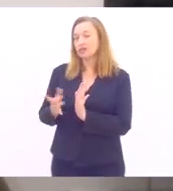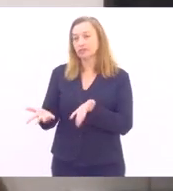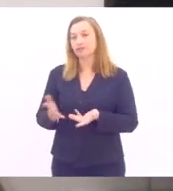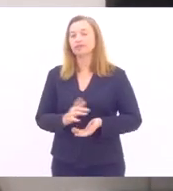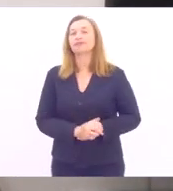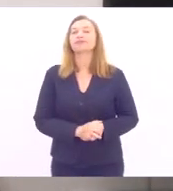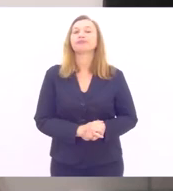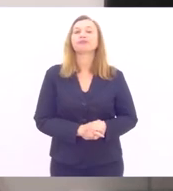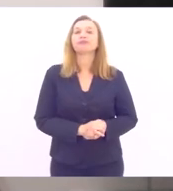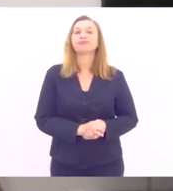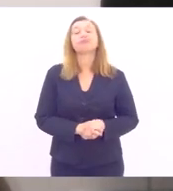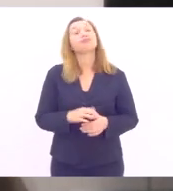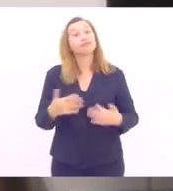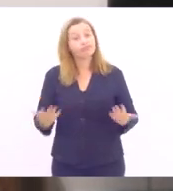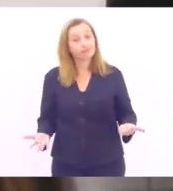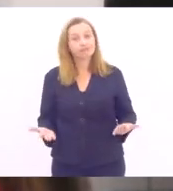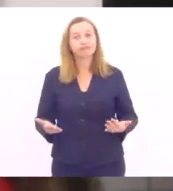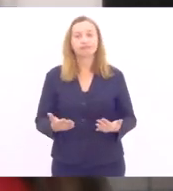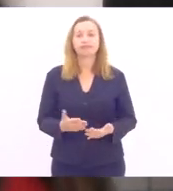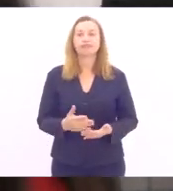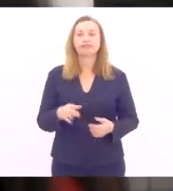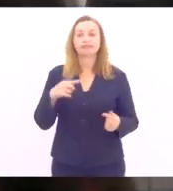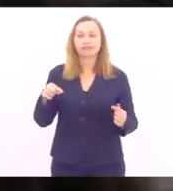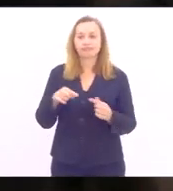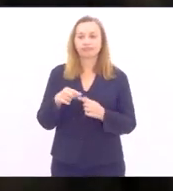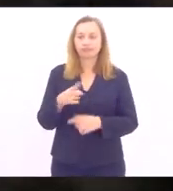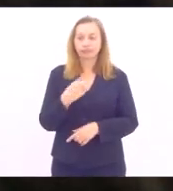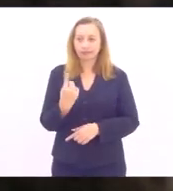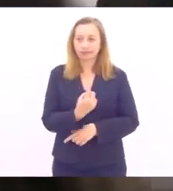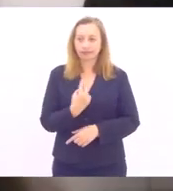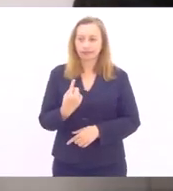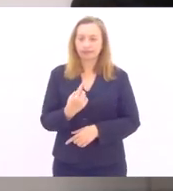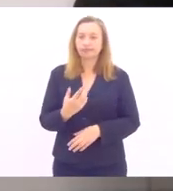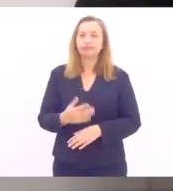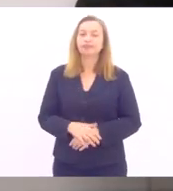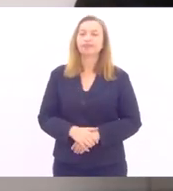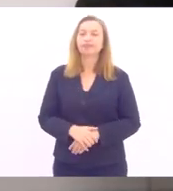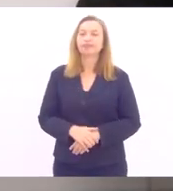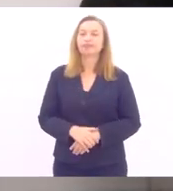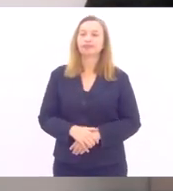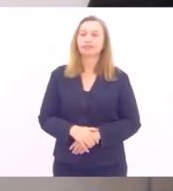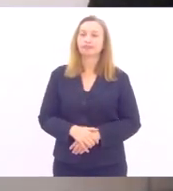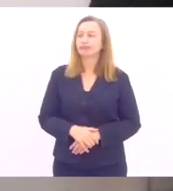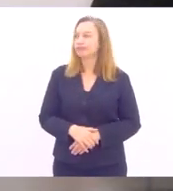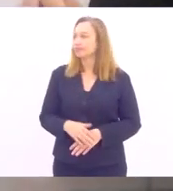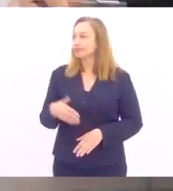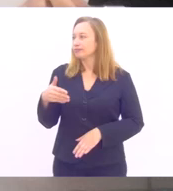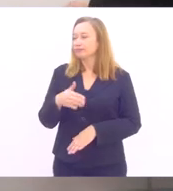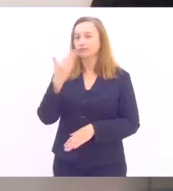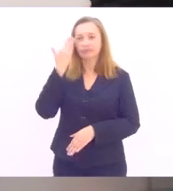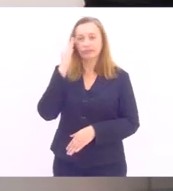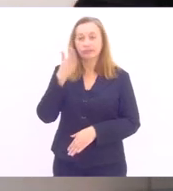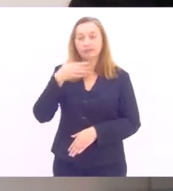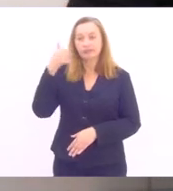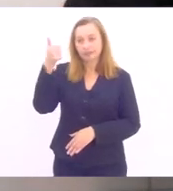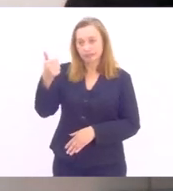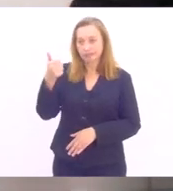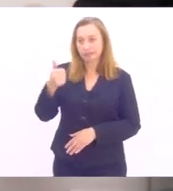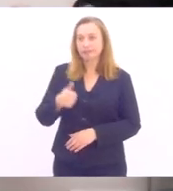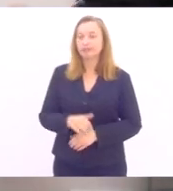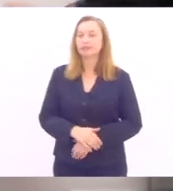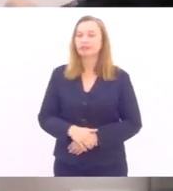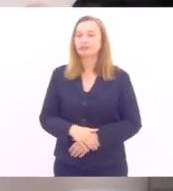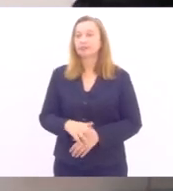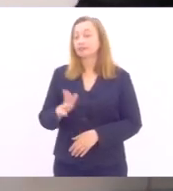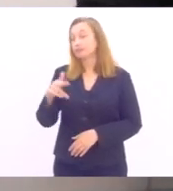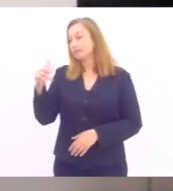emendas pretendem. Então esse é o nosso objetivo, chegar ao máximo de entendimento possível, que nunca